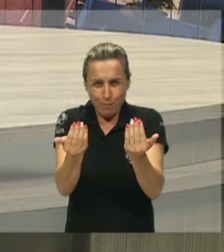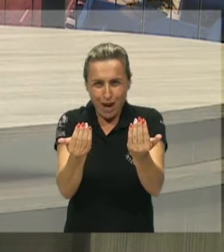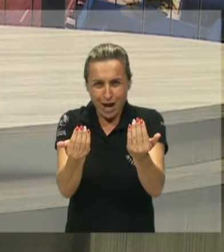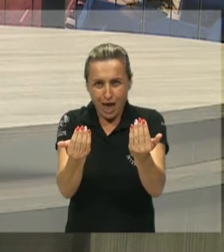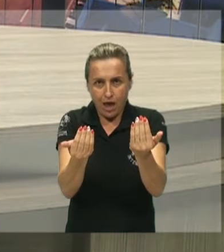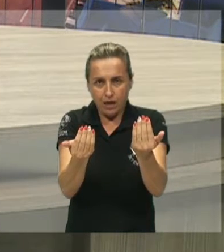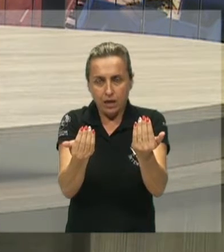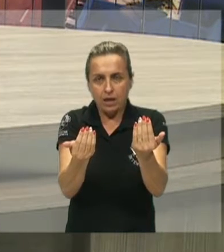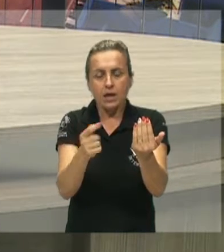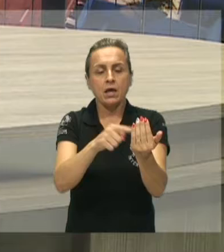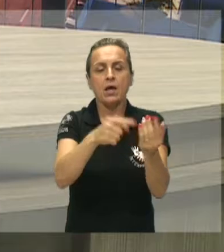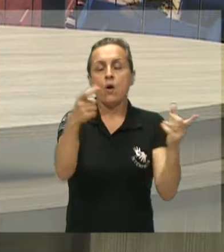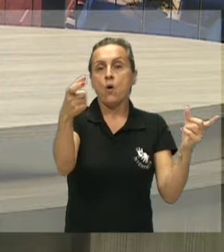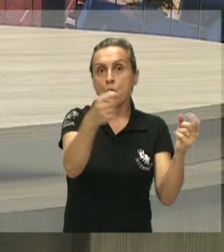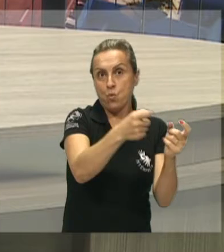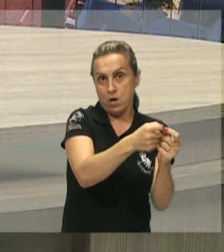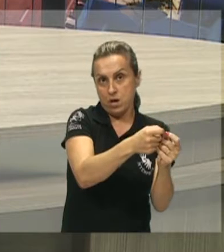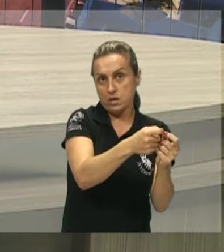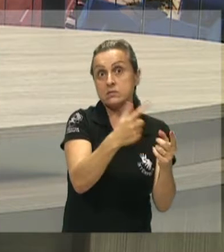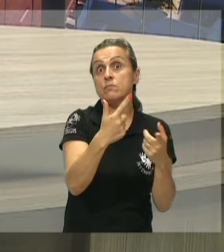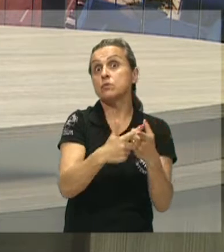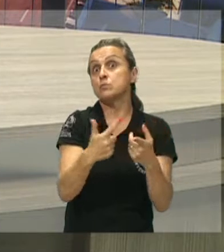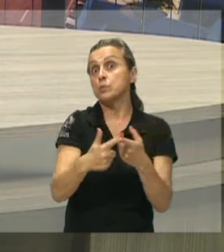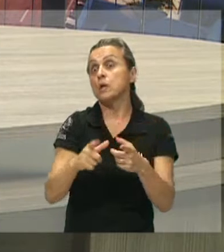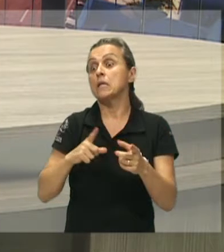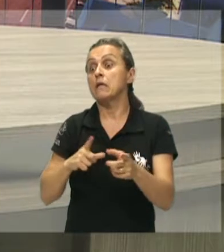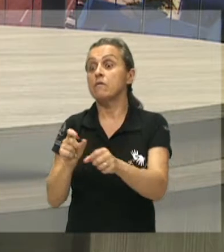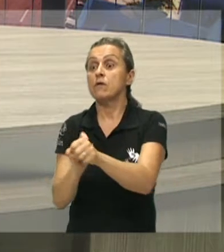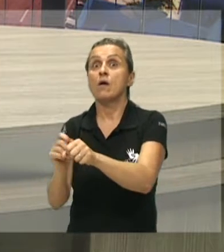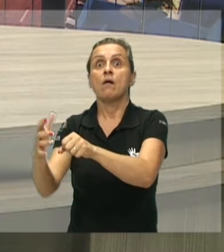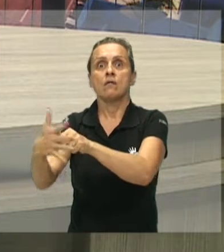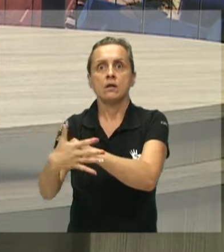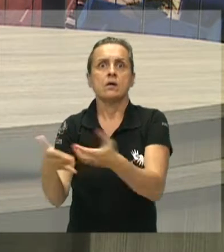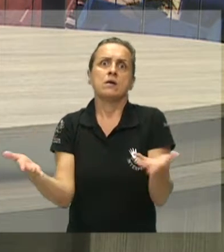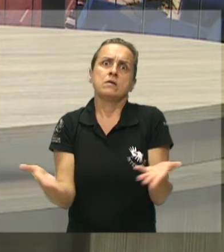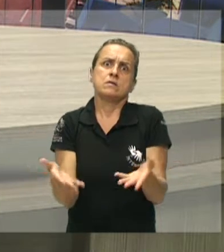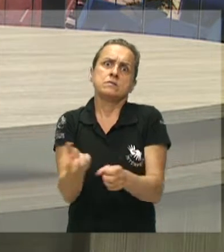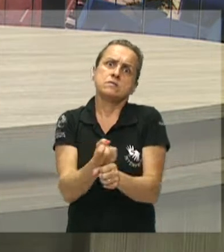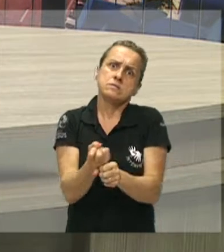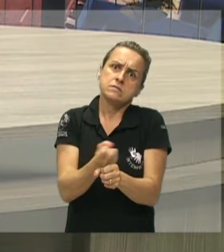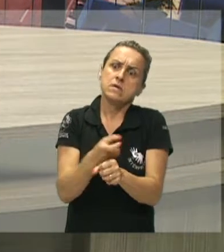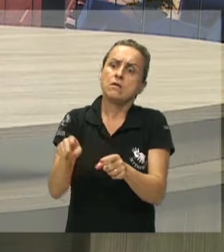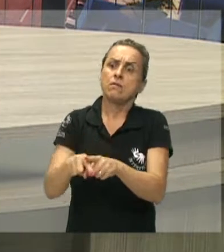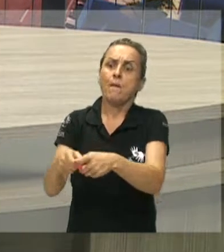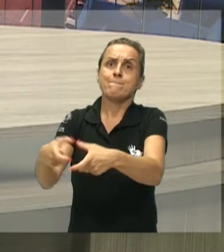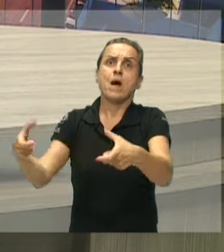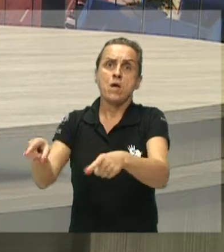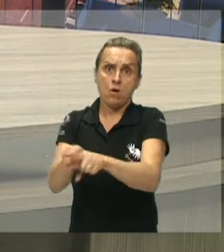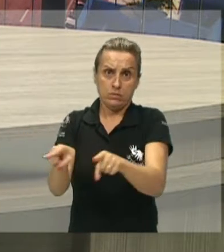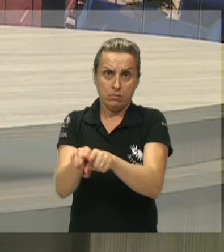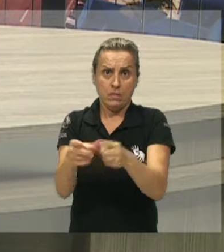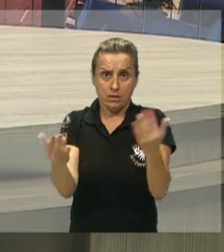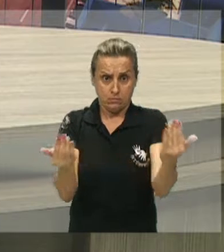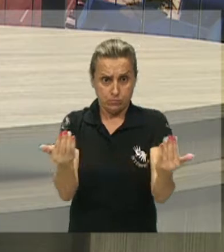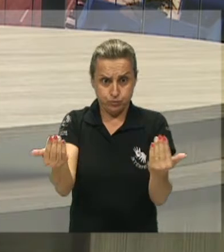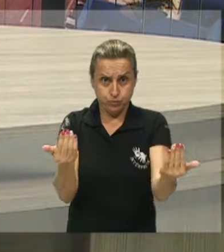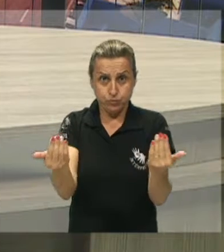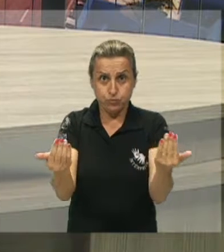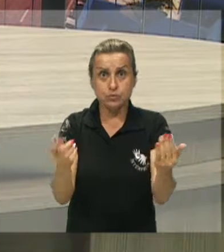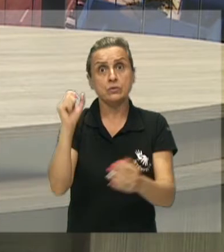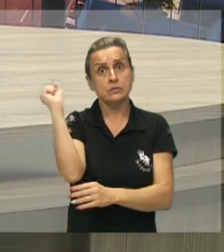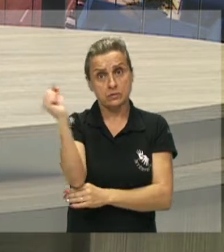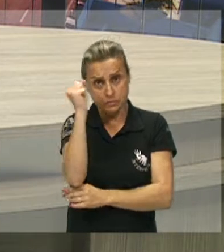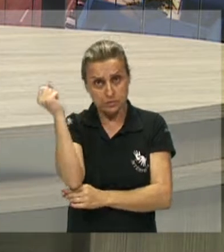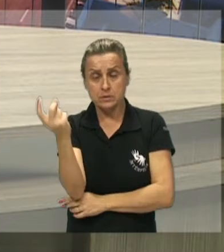seria um câncer de próstata, mas por uma maior, que seria o próprio Covid, que poderia cursar inclusive com morte,